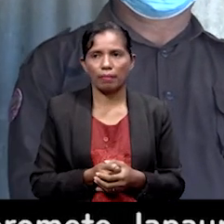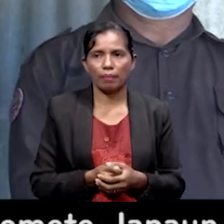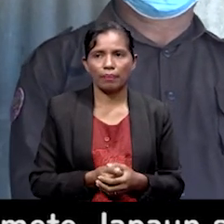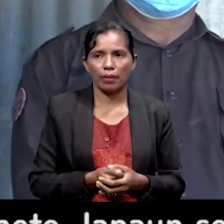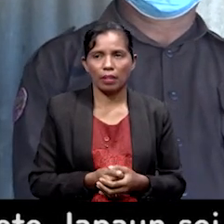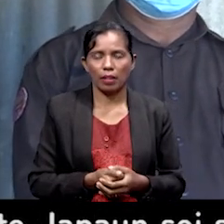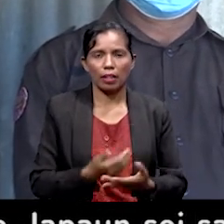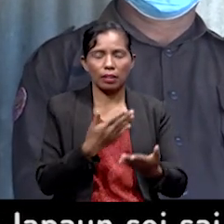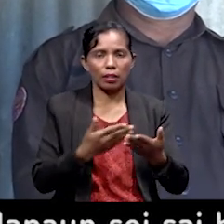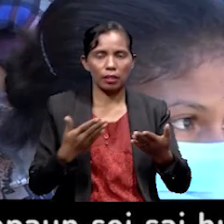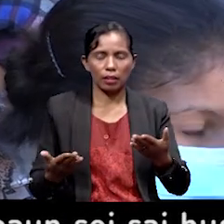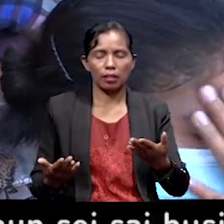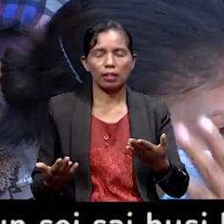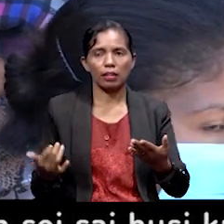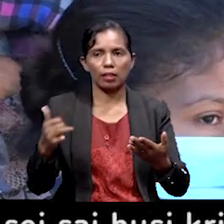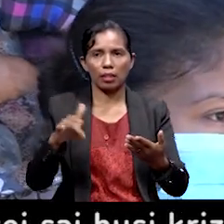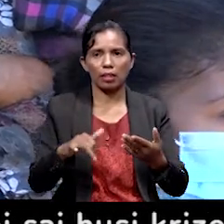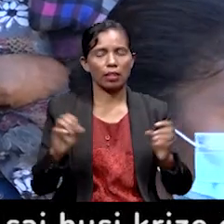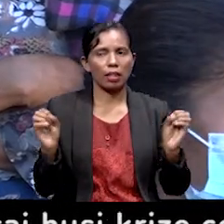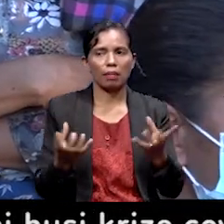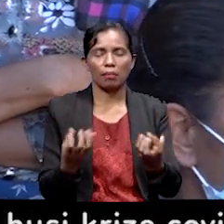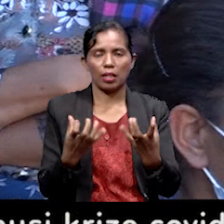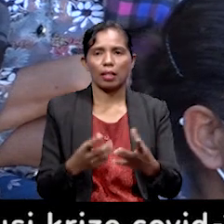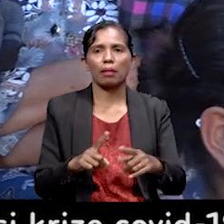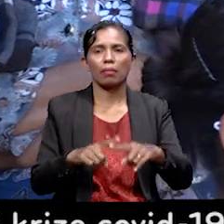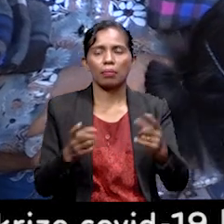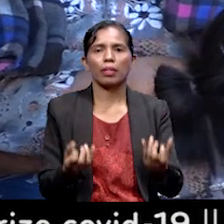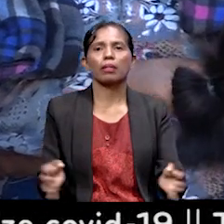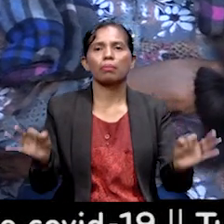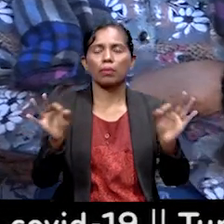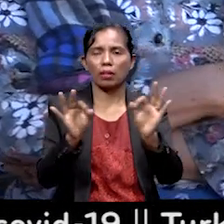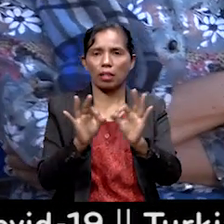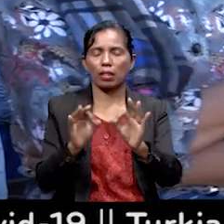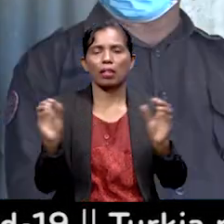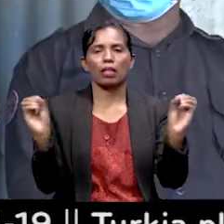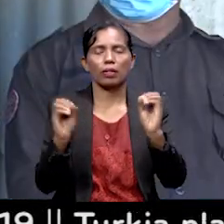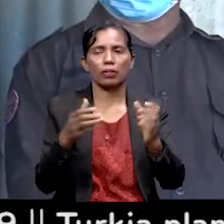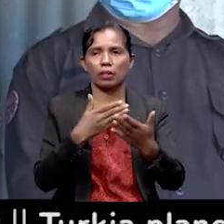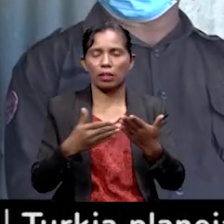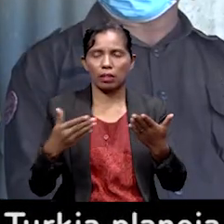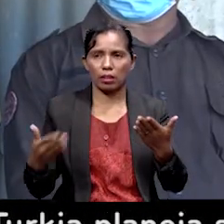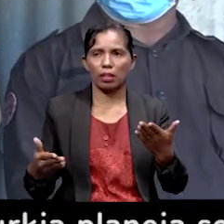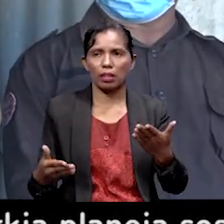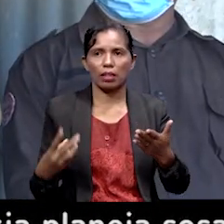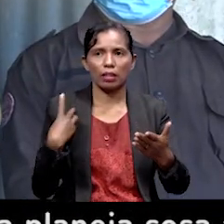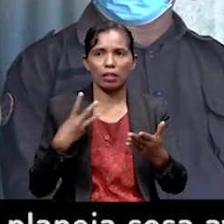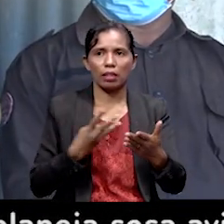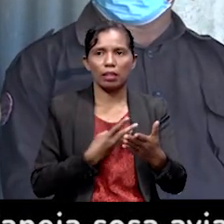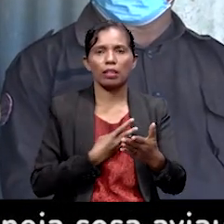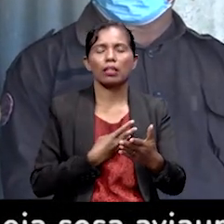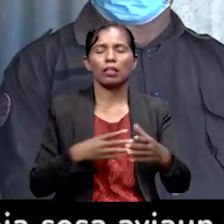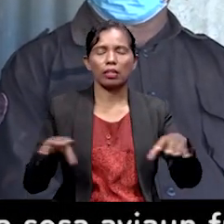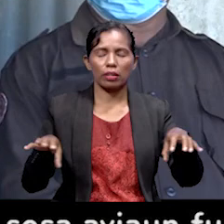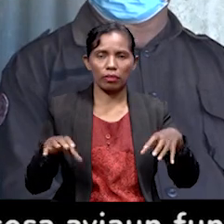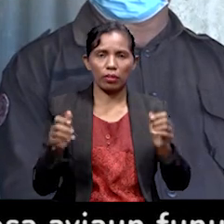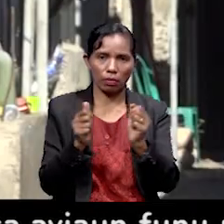Boat sirne, dela Roma, bele la bara. Nebe importante, la os, sasane la. Itene relação, itene domi